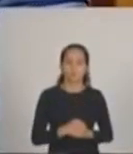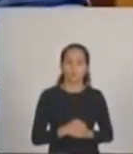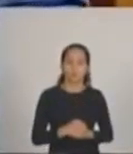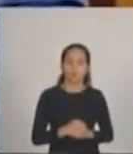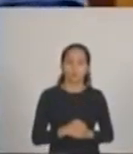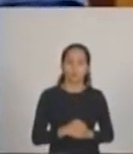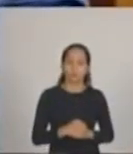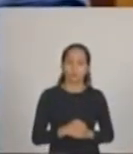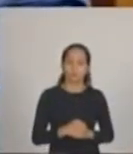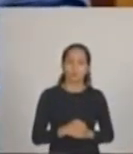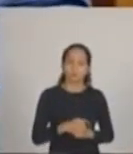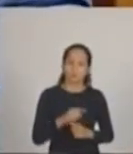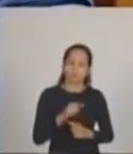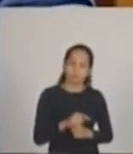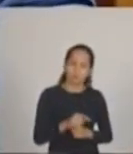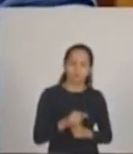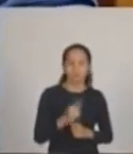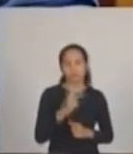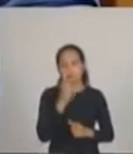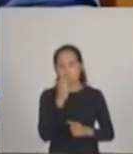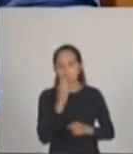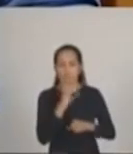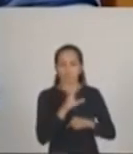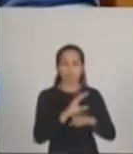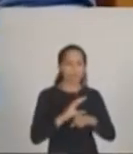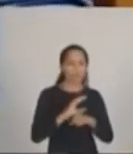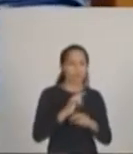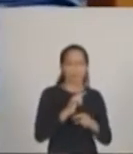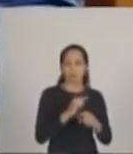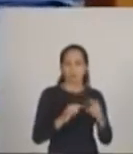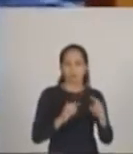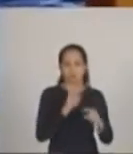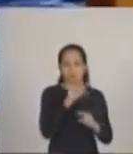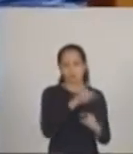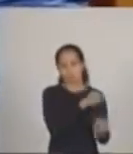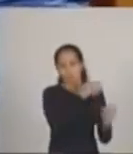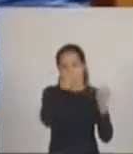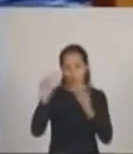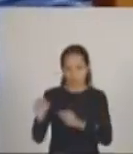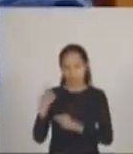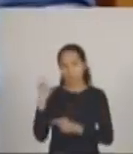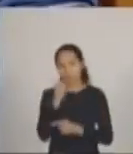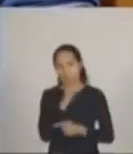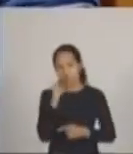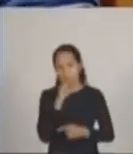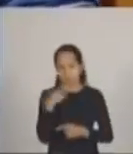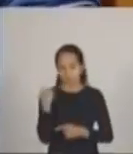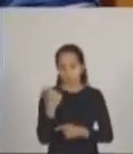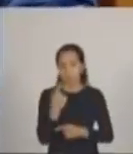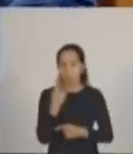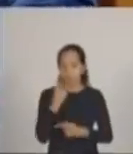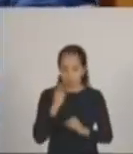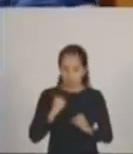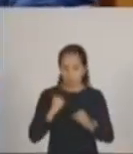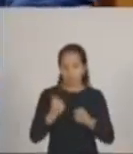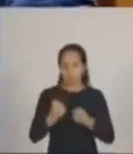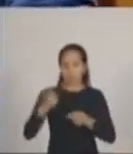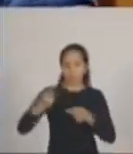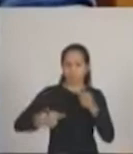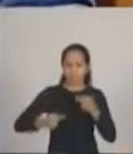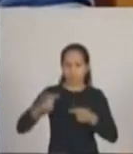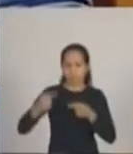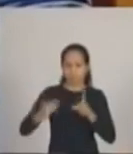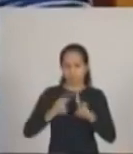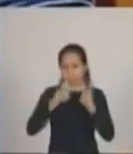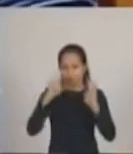exatamente nesse sentido, pela inconstitucionalidade. Depois ele veio ao plenário em urgência, nós fizemos um esforço de discutir o mérito